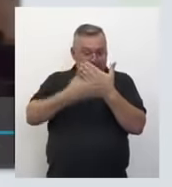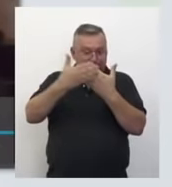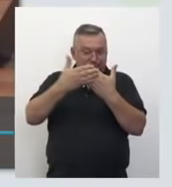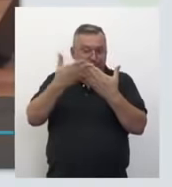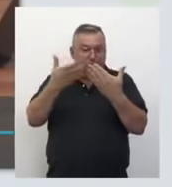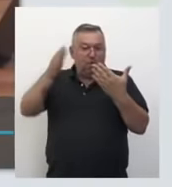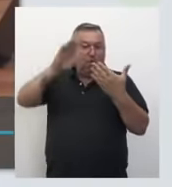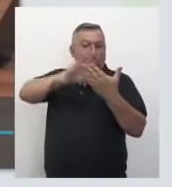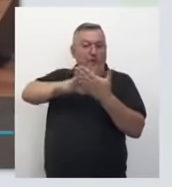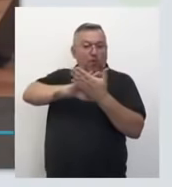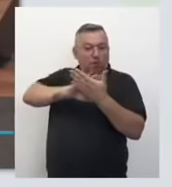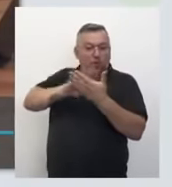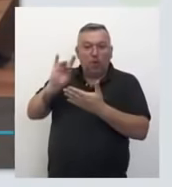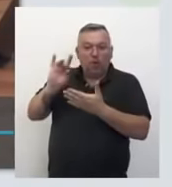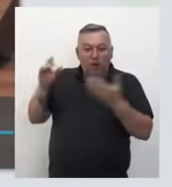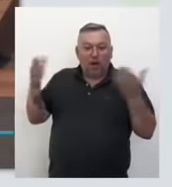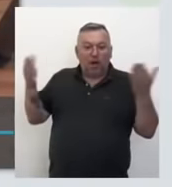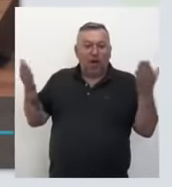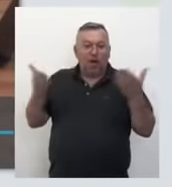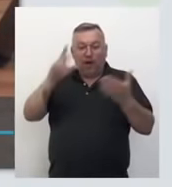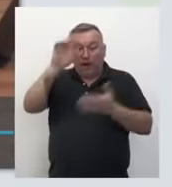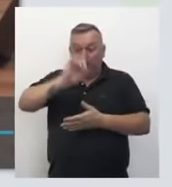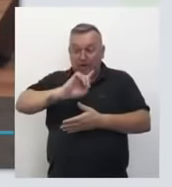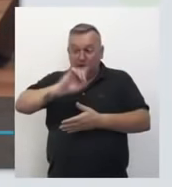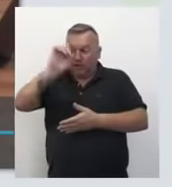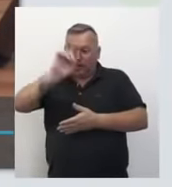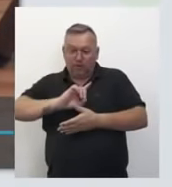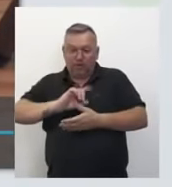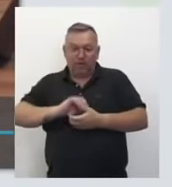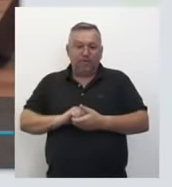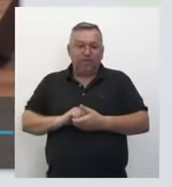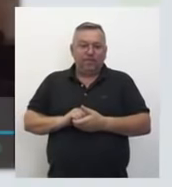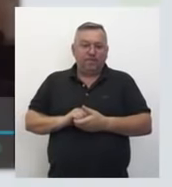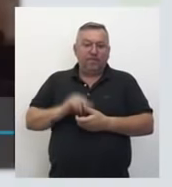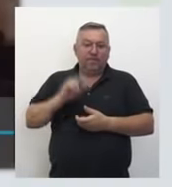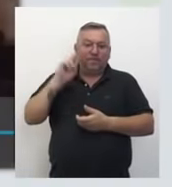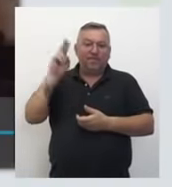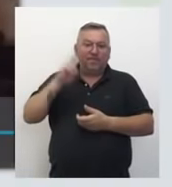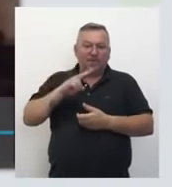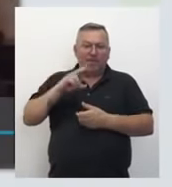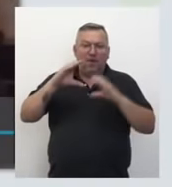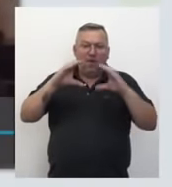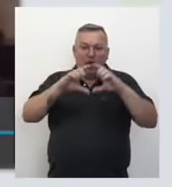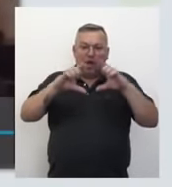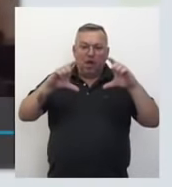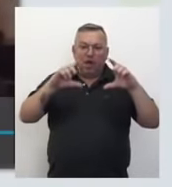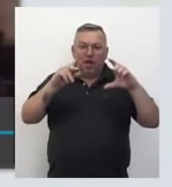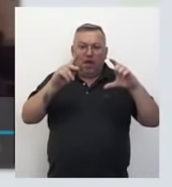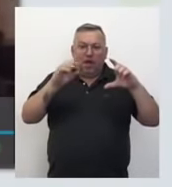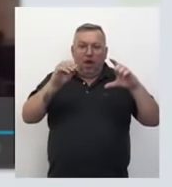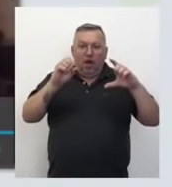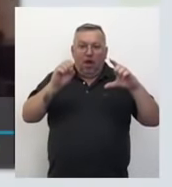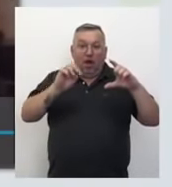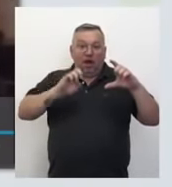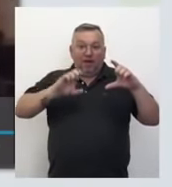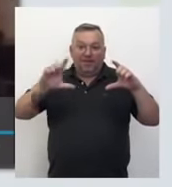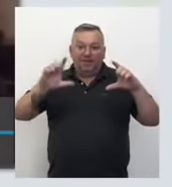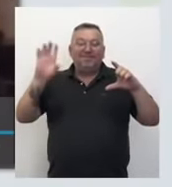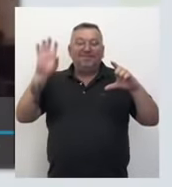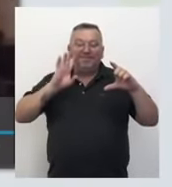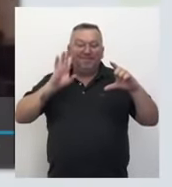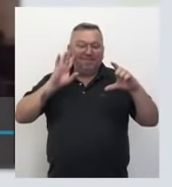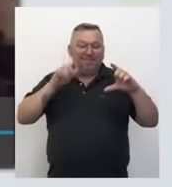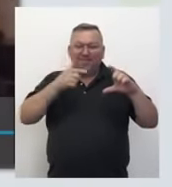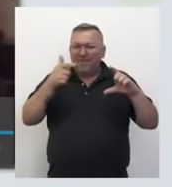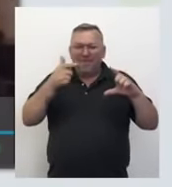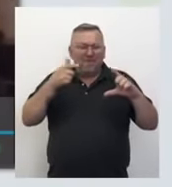postal, o outro eu vou colocar esse amarelo. Vocês já viram algum cartão postal? Também, né, uma coisa que a gente não tem mais